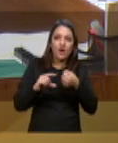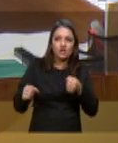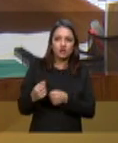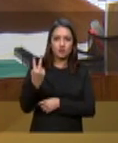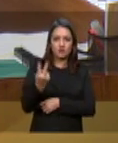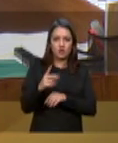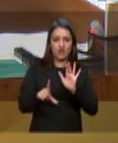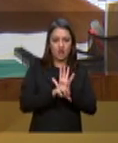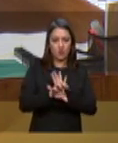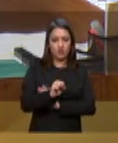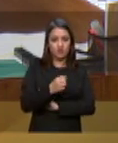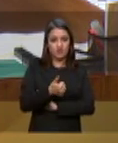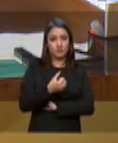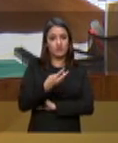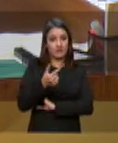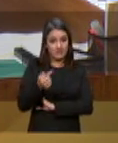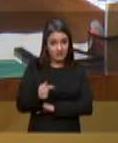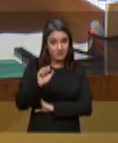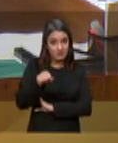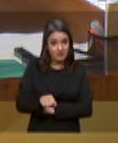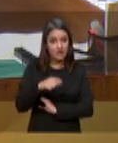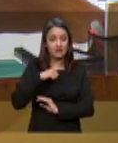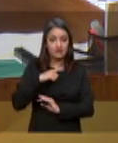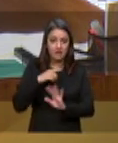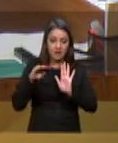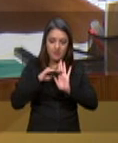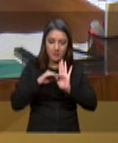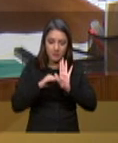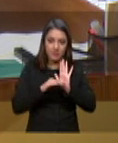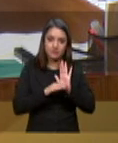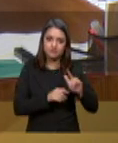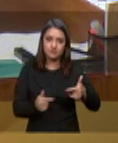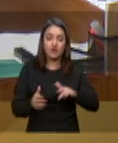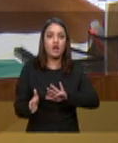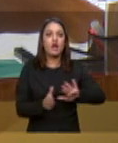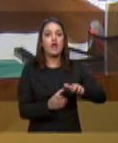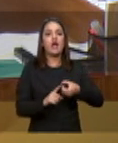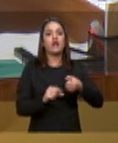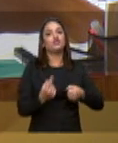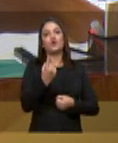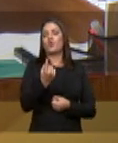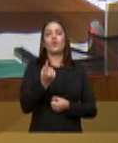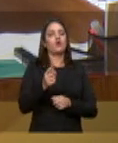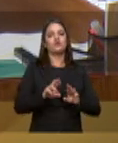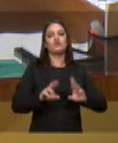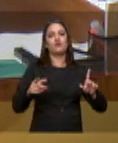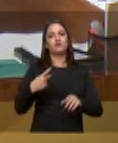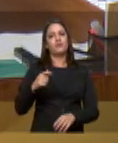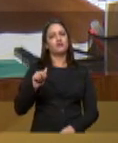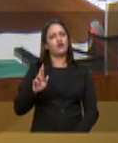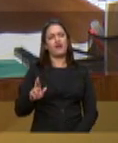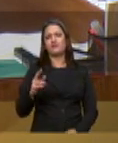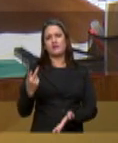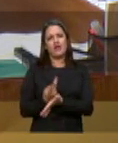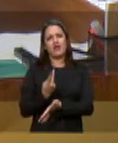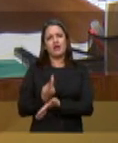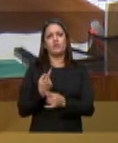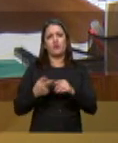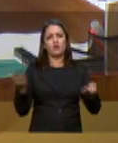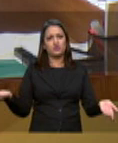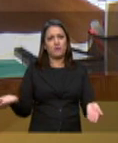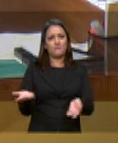Lei 8.137, sim, os tipos são de mera conduta. Quanto ao artigo 1º, no entanto, engana-se a Procuradoria, provavelmente porque as